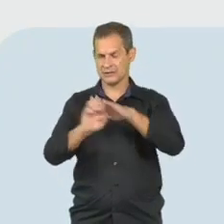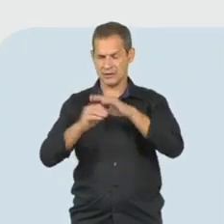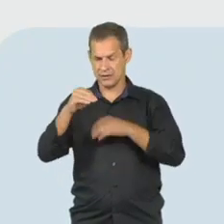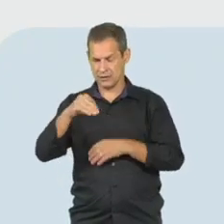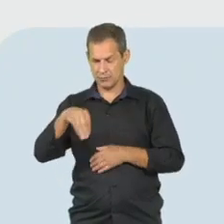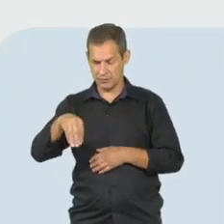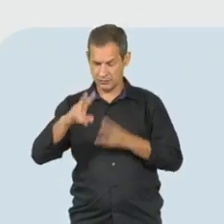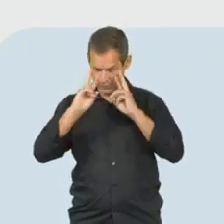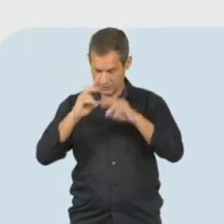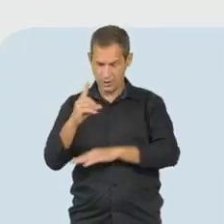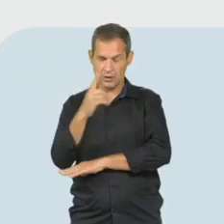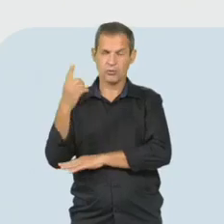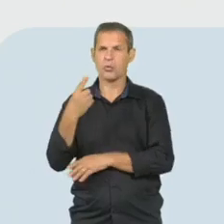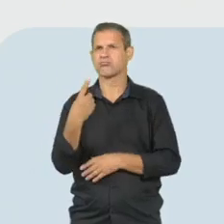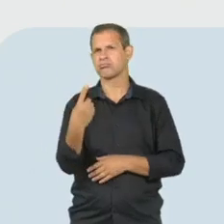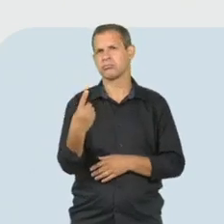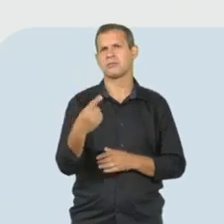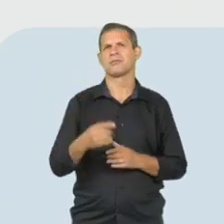olha aqui, a minha altura